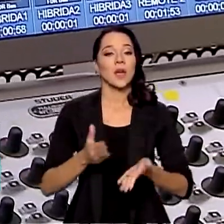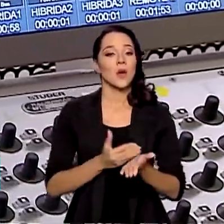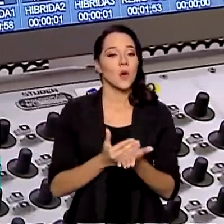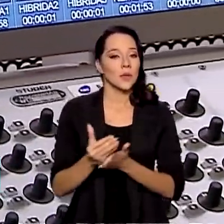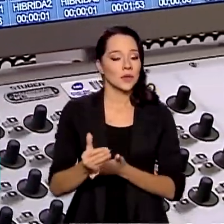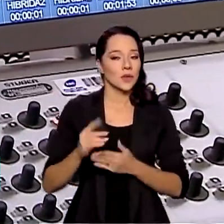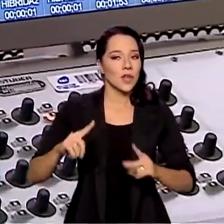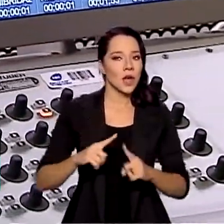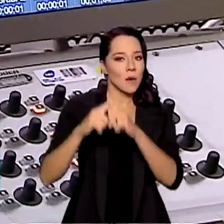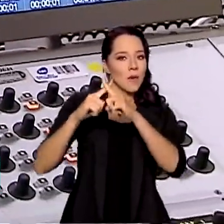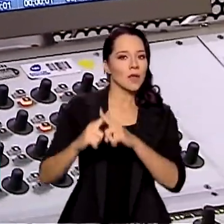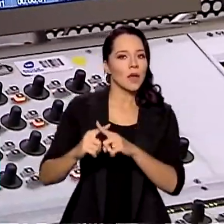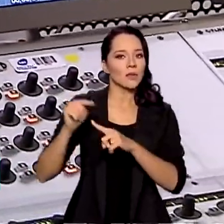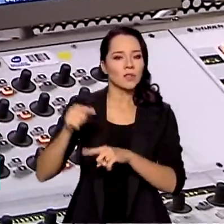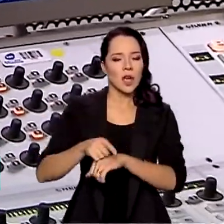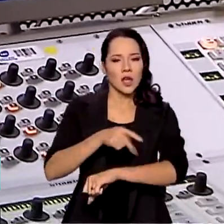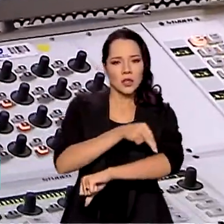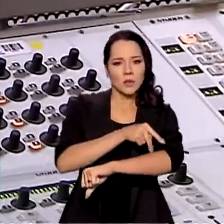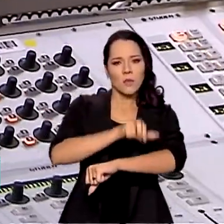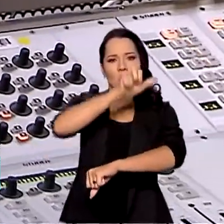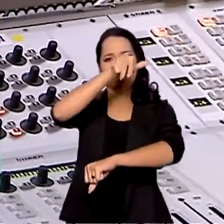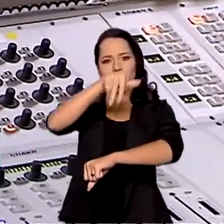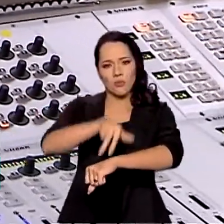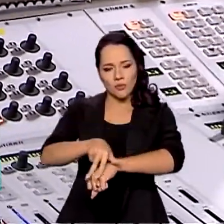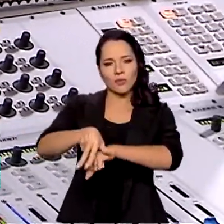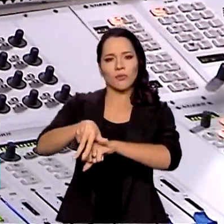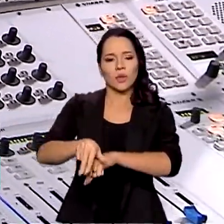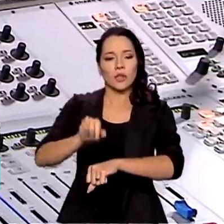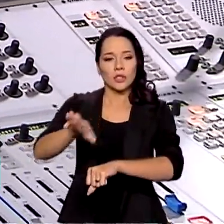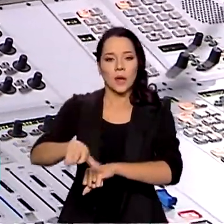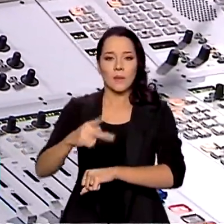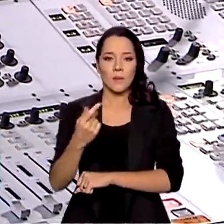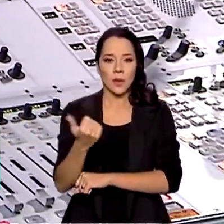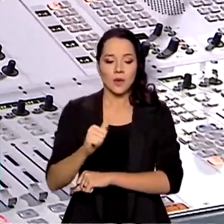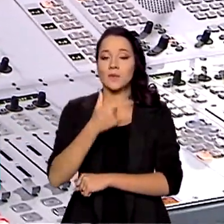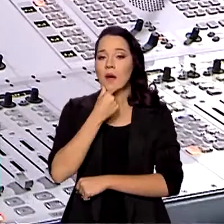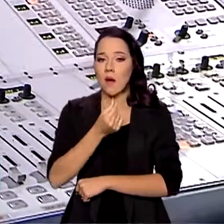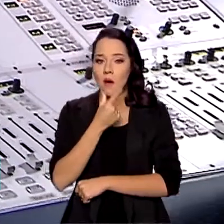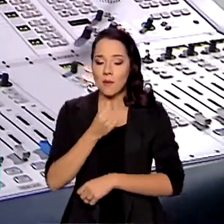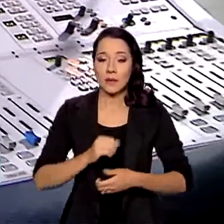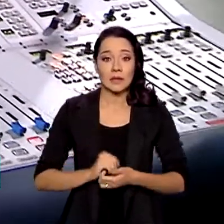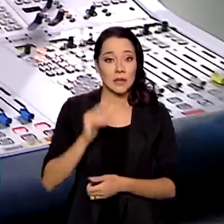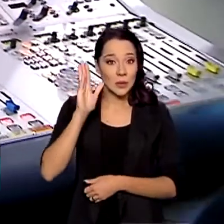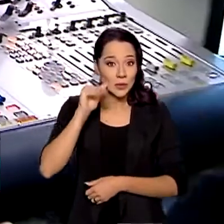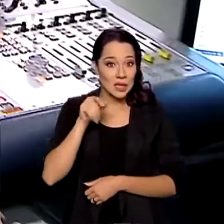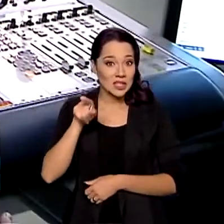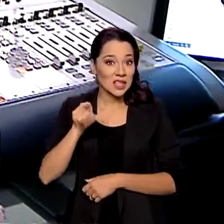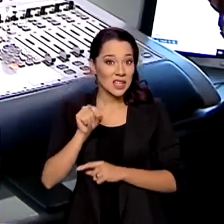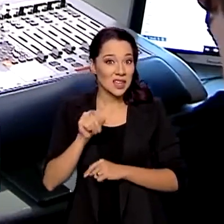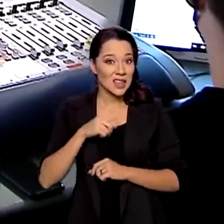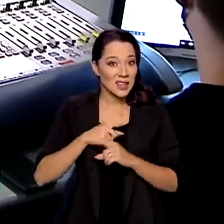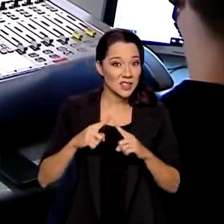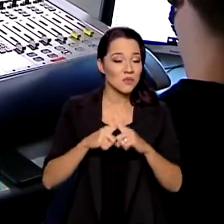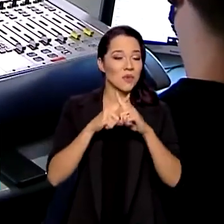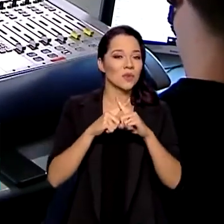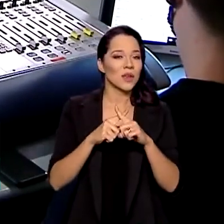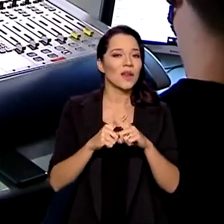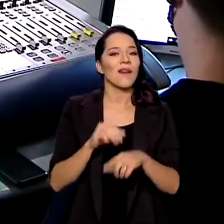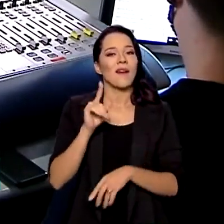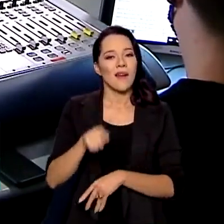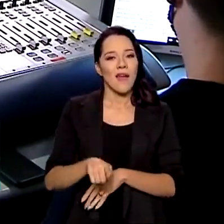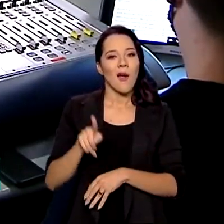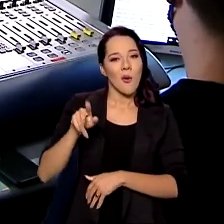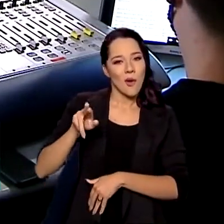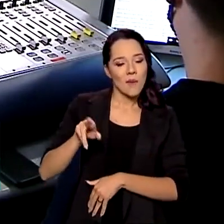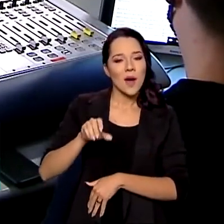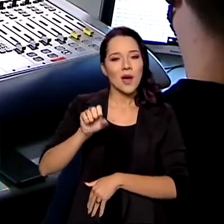já começou a disputa do salto em distância T11 para homens, e a curiosidade é que quem está nessa disputa é justamente o